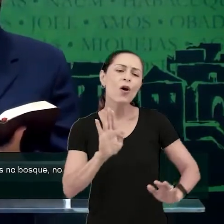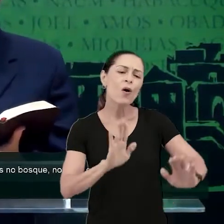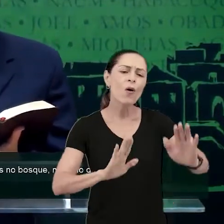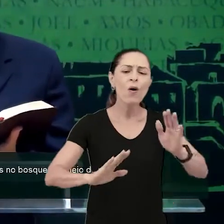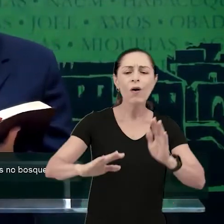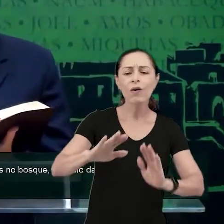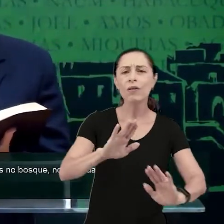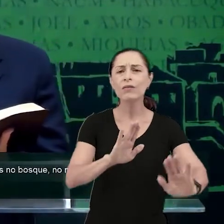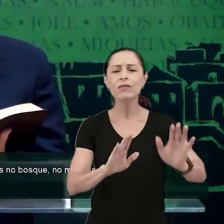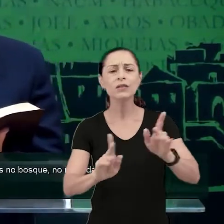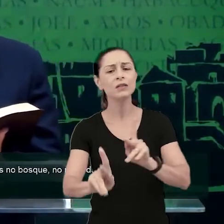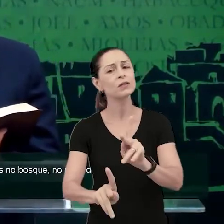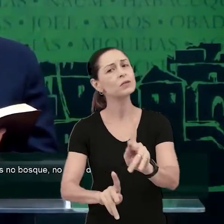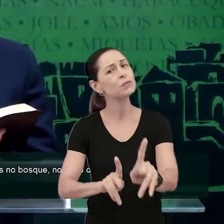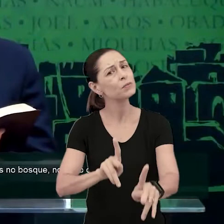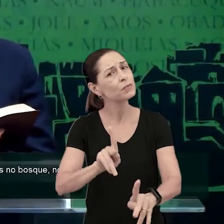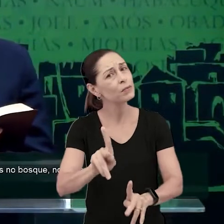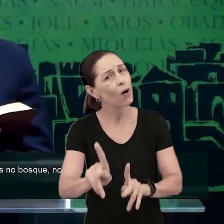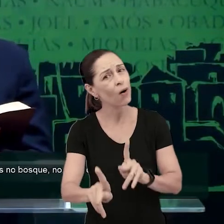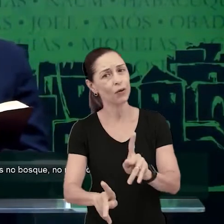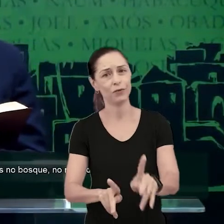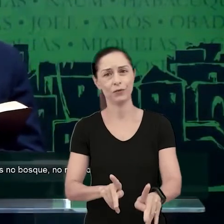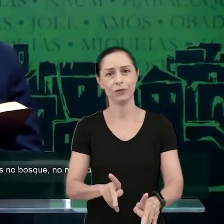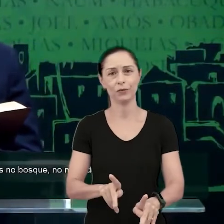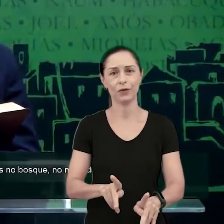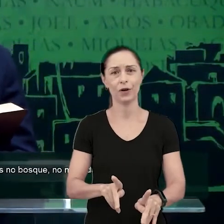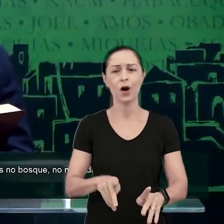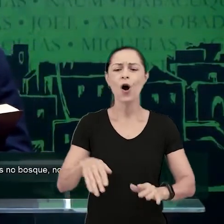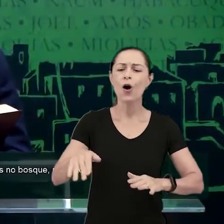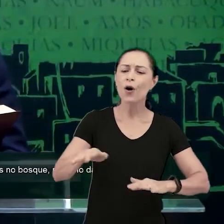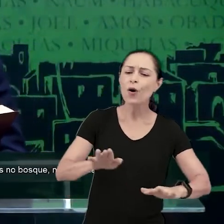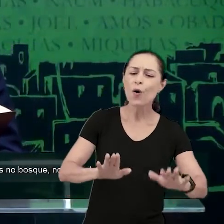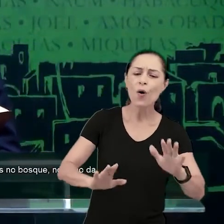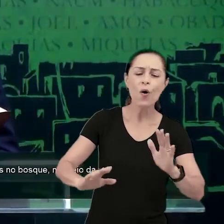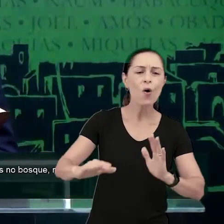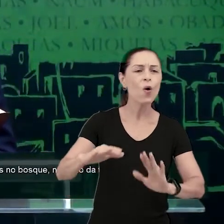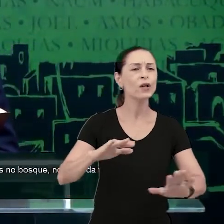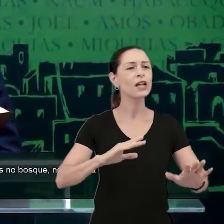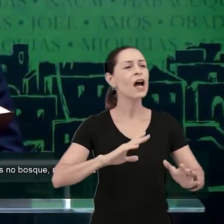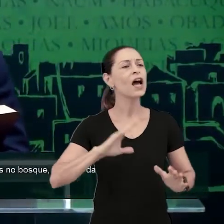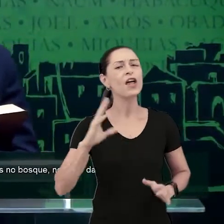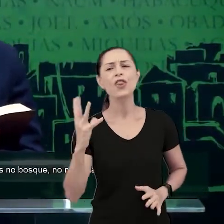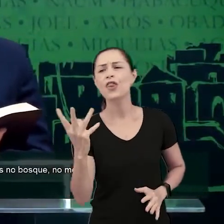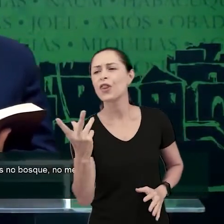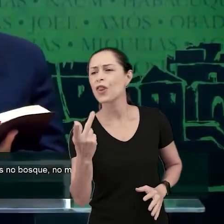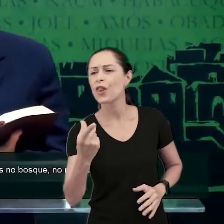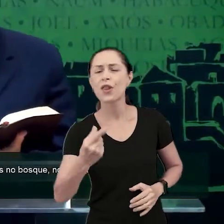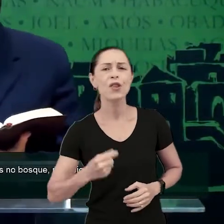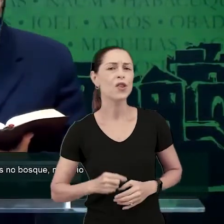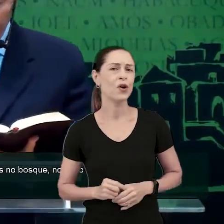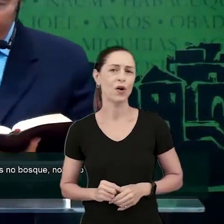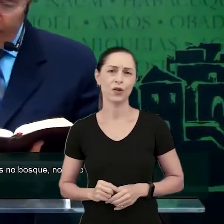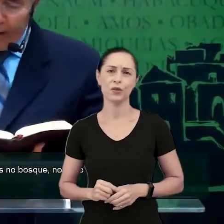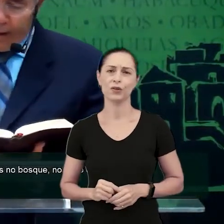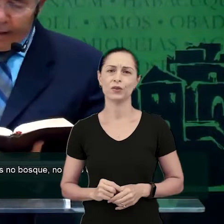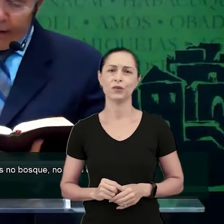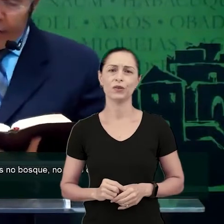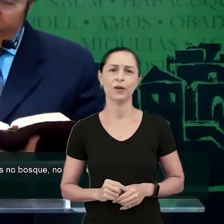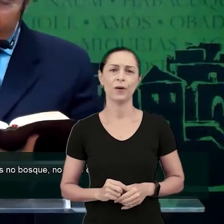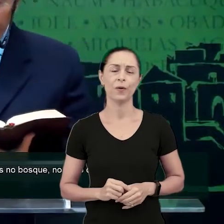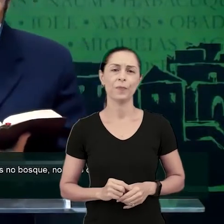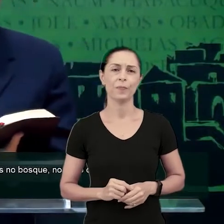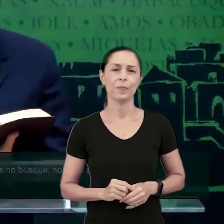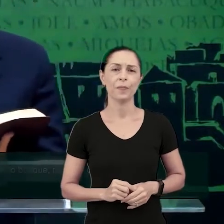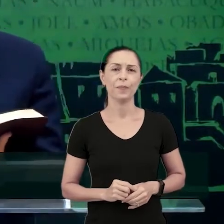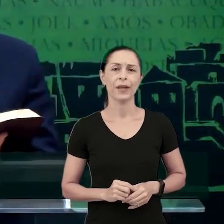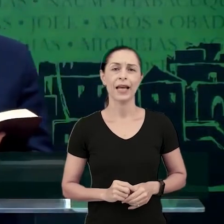mora sós no bosque, no meio da terra fértil. Apacentem-se em Bazã e Gileade, como nos dias de outrora. Eu